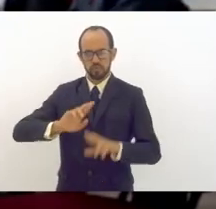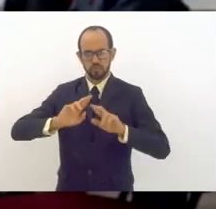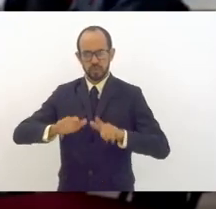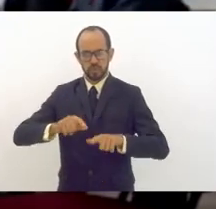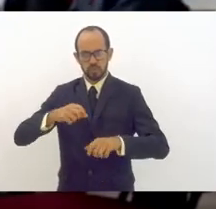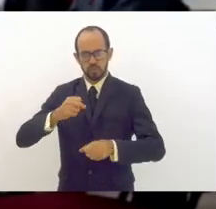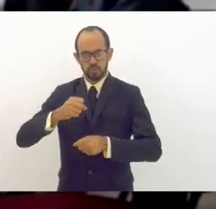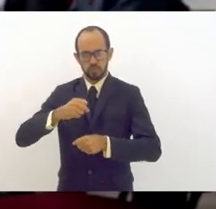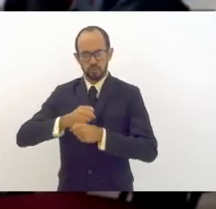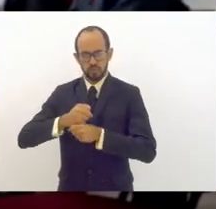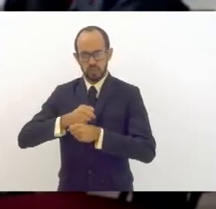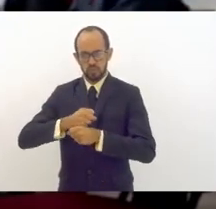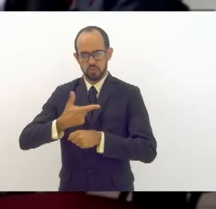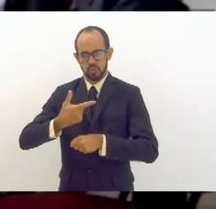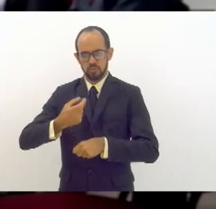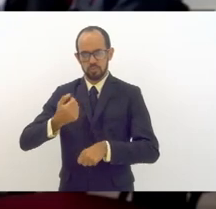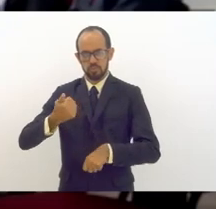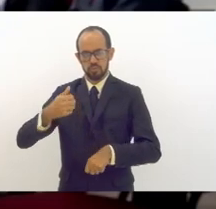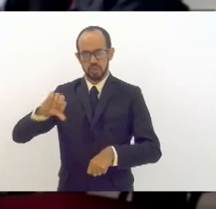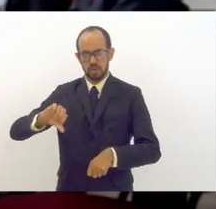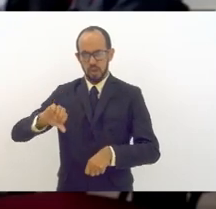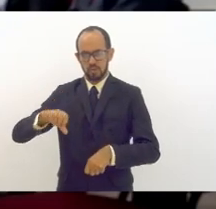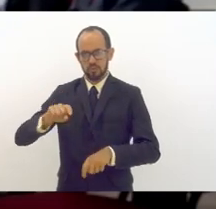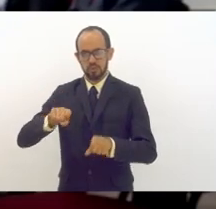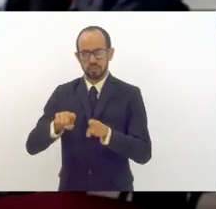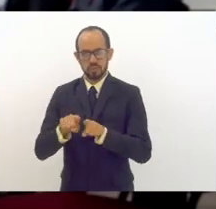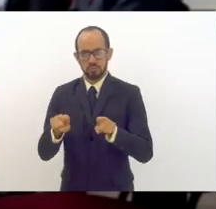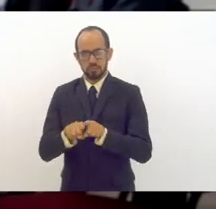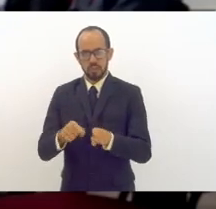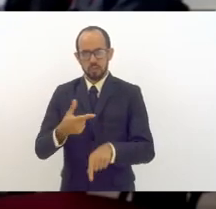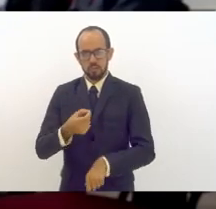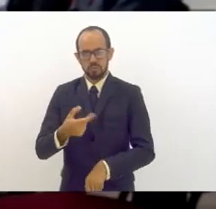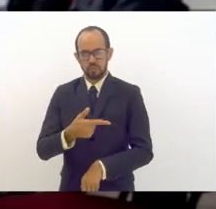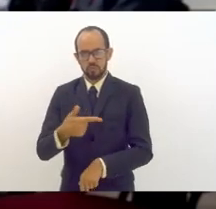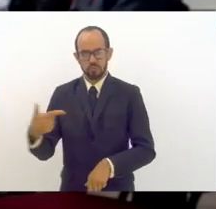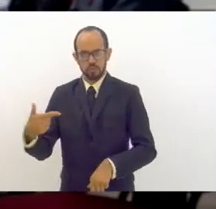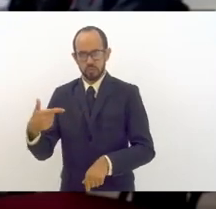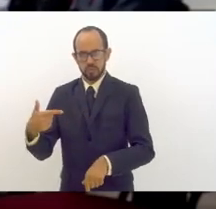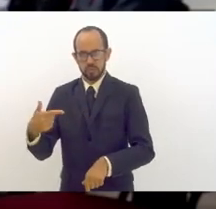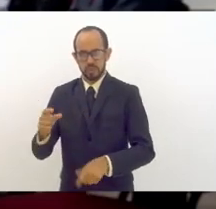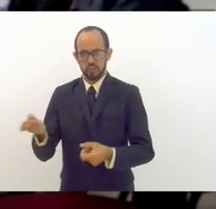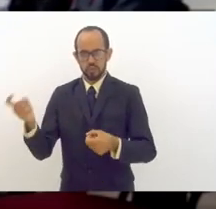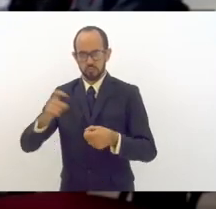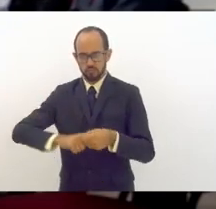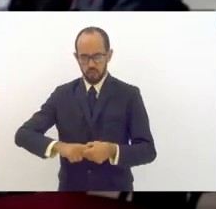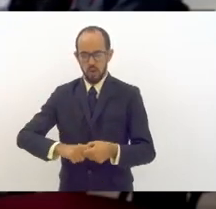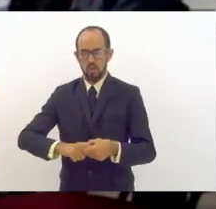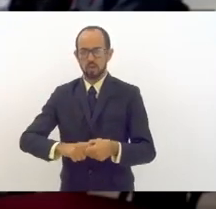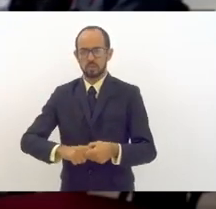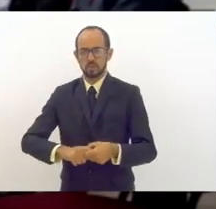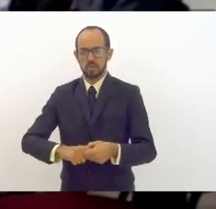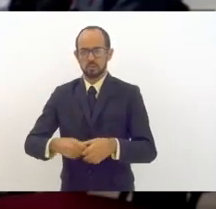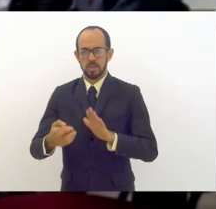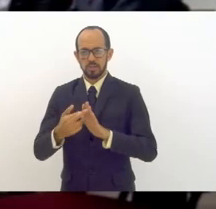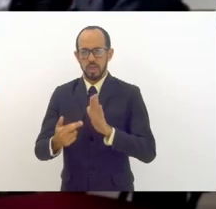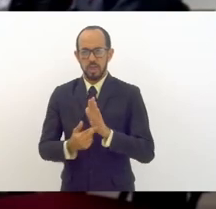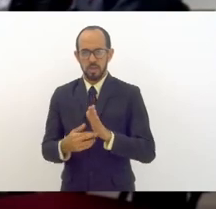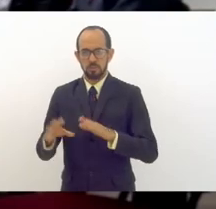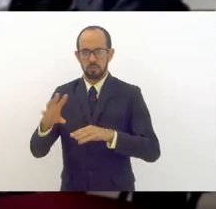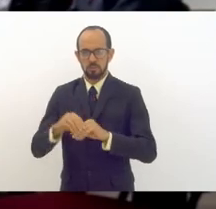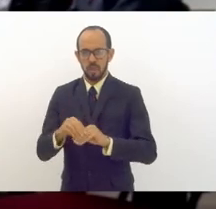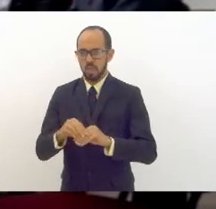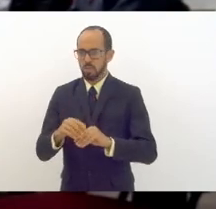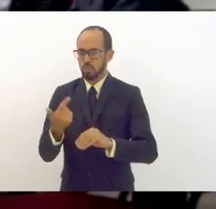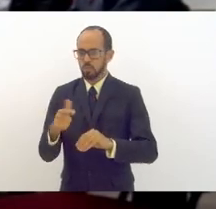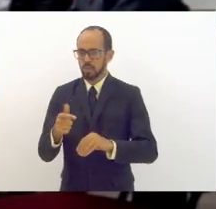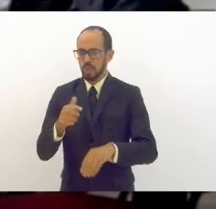até 2019, e agora deste ano de 2022, em que a gente volta para o nosso regramento tradicional, não houve reprovação